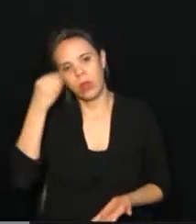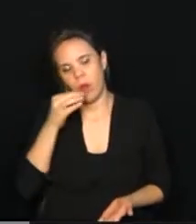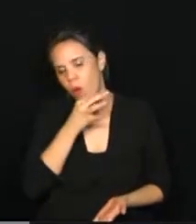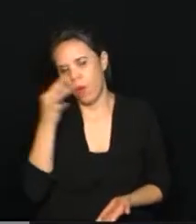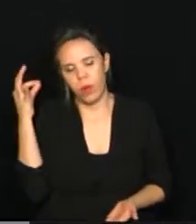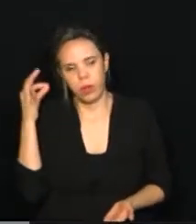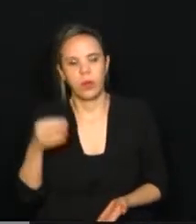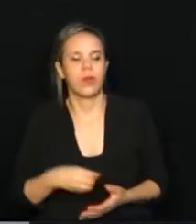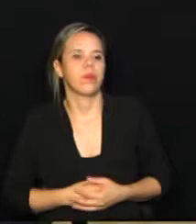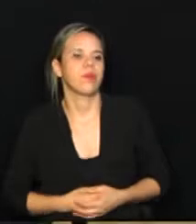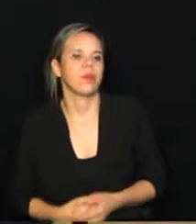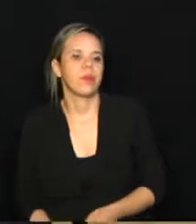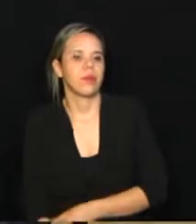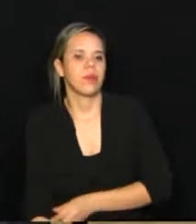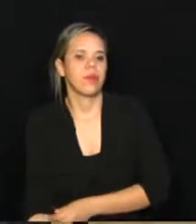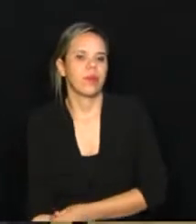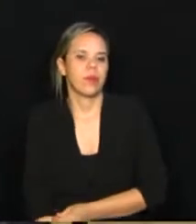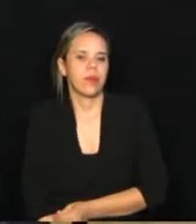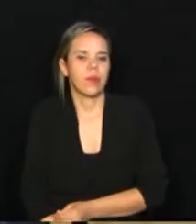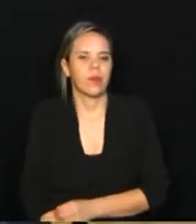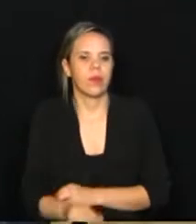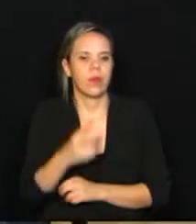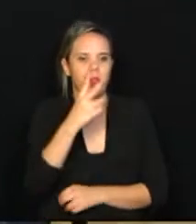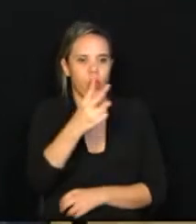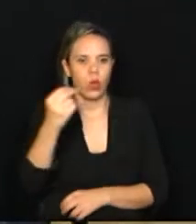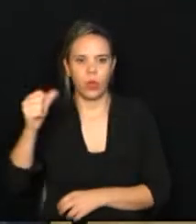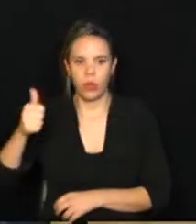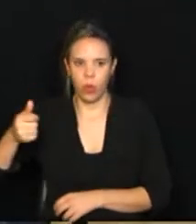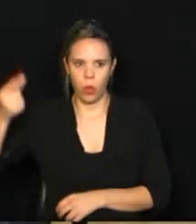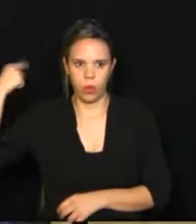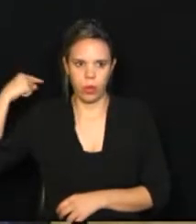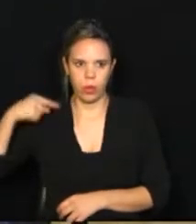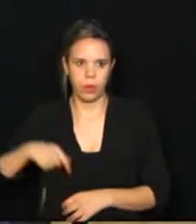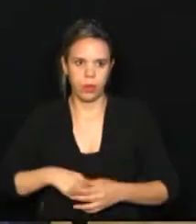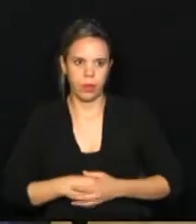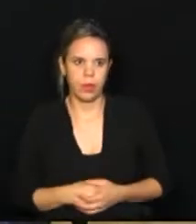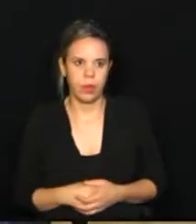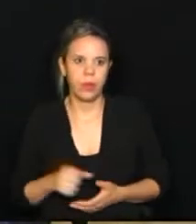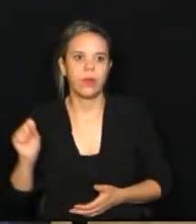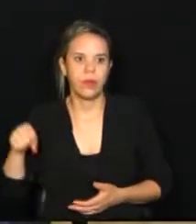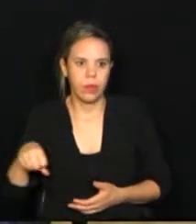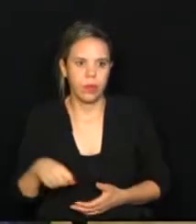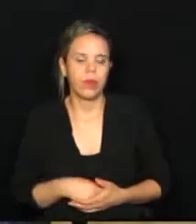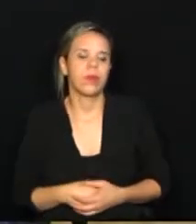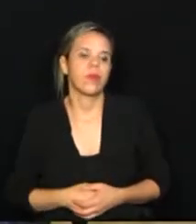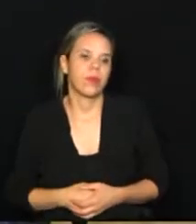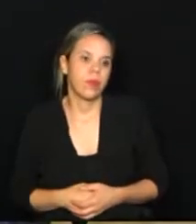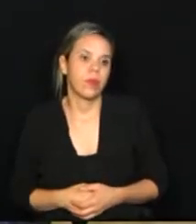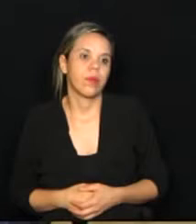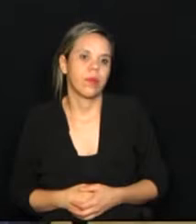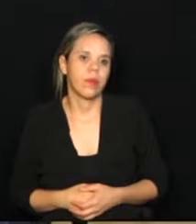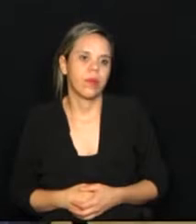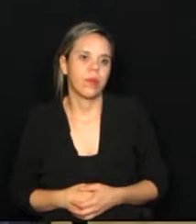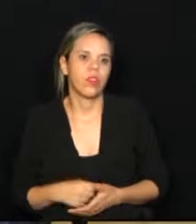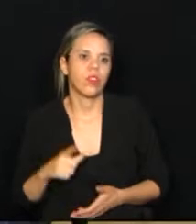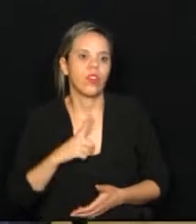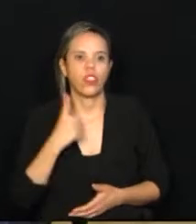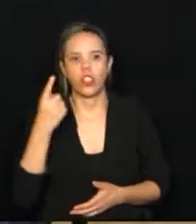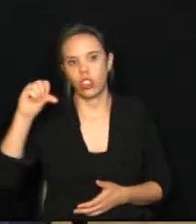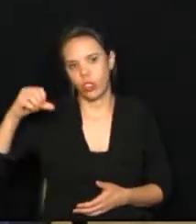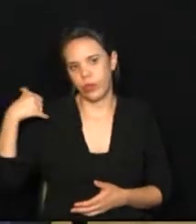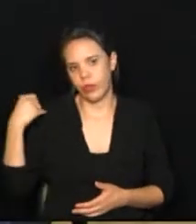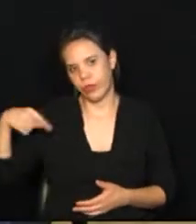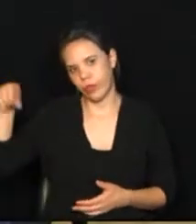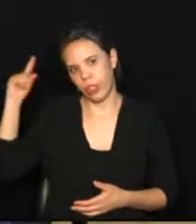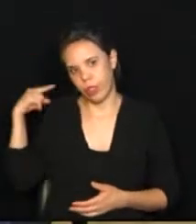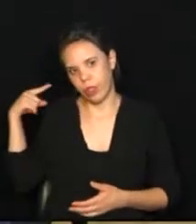incrível. Foi em 2011, né? Foi em 2011, isso. Então você tinha 19